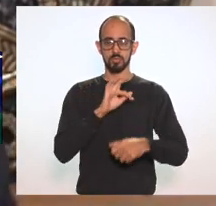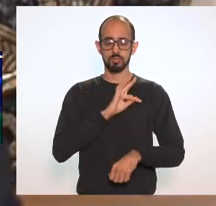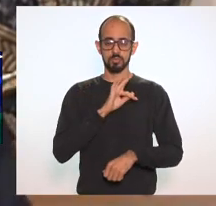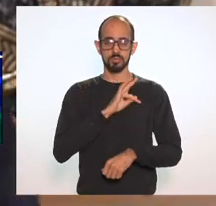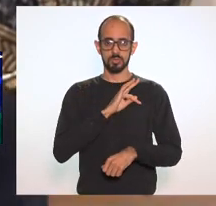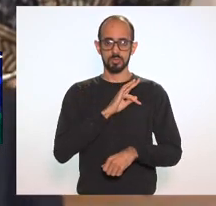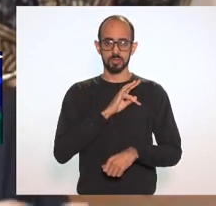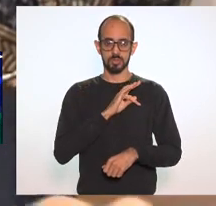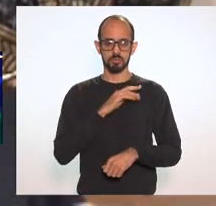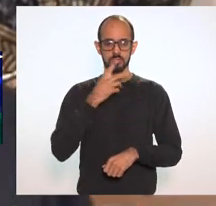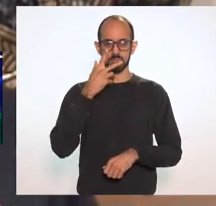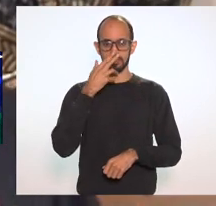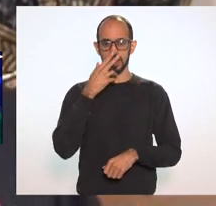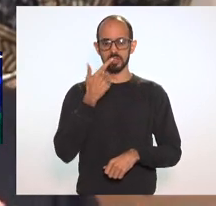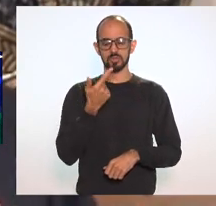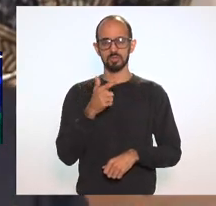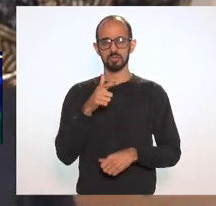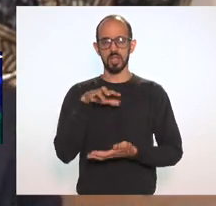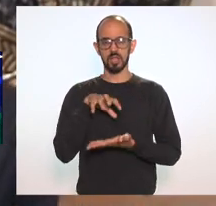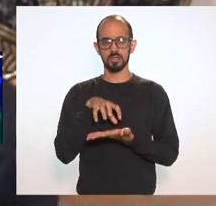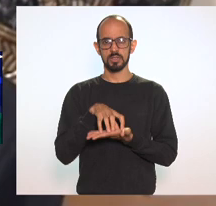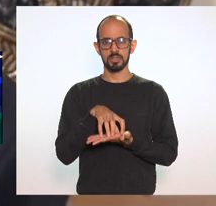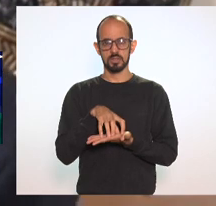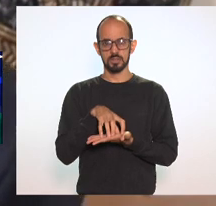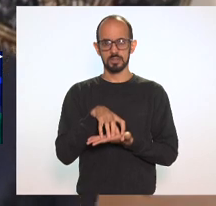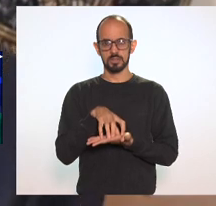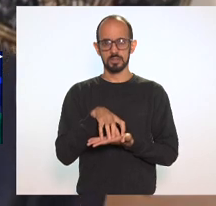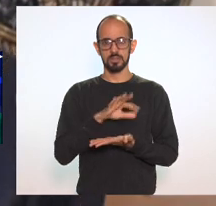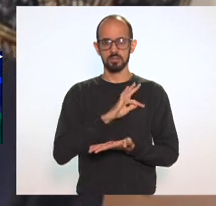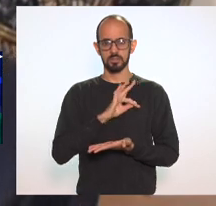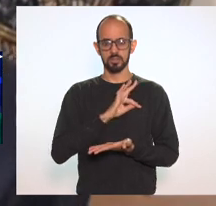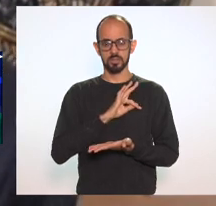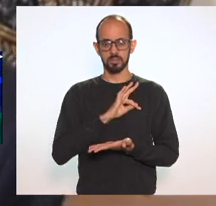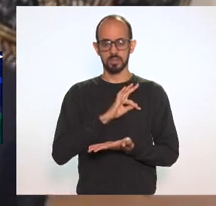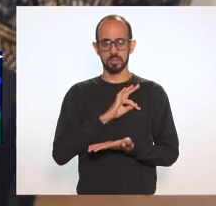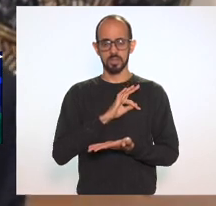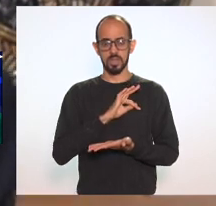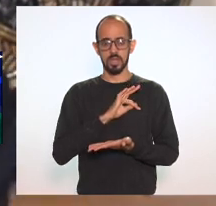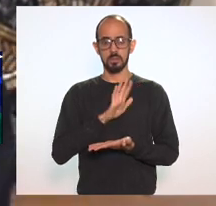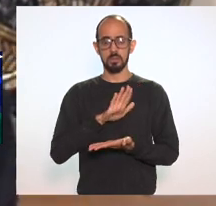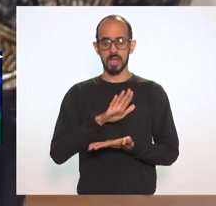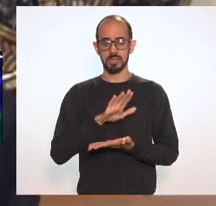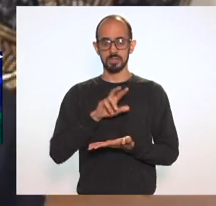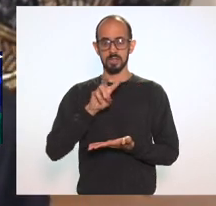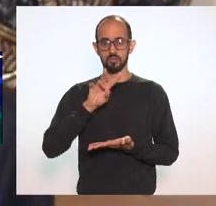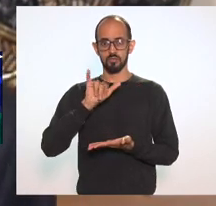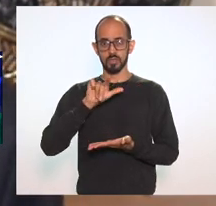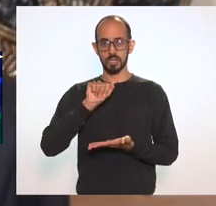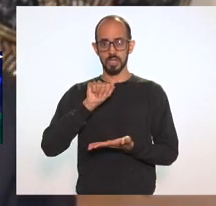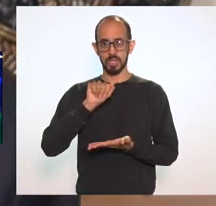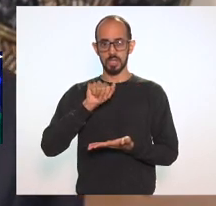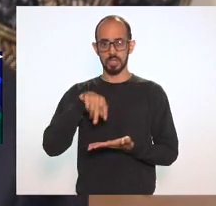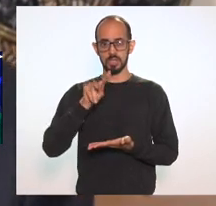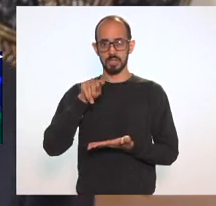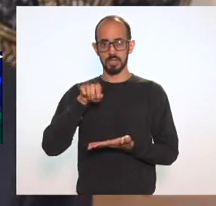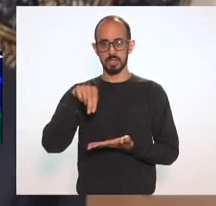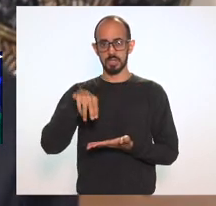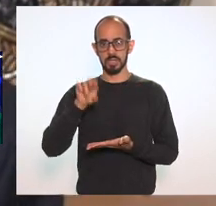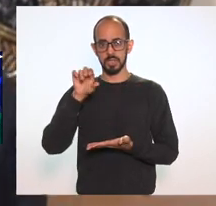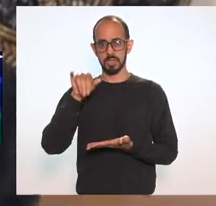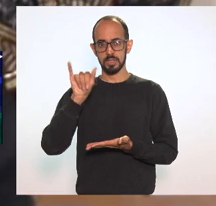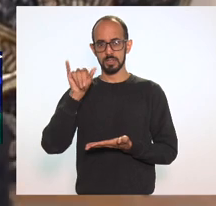e parece que não tem Batalhão na área já na Vila Kennedy quebra o comando vermelho operação todo dia